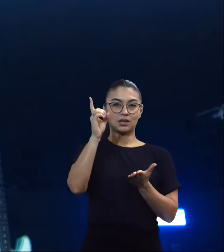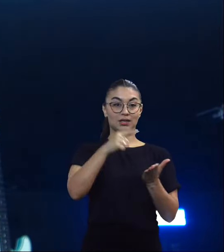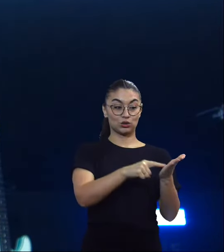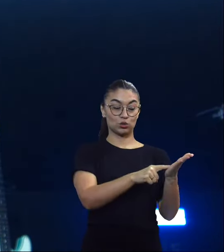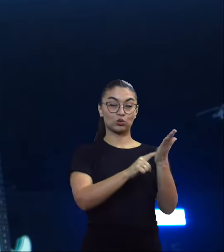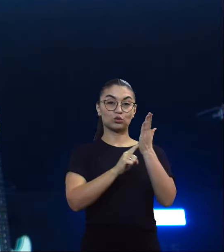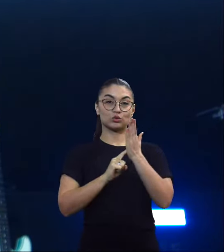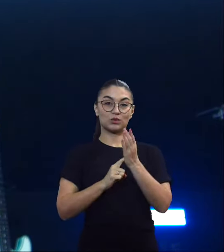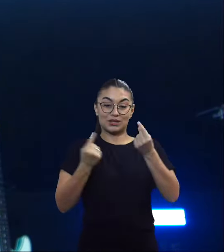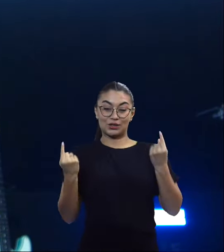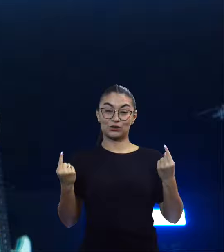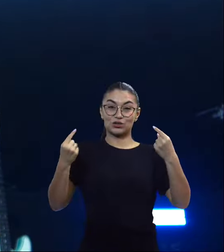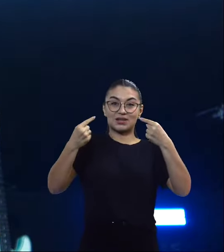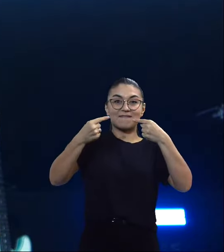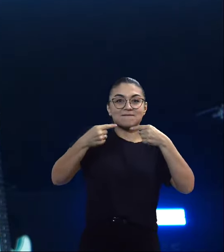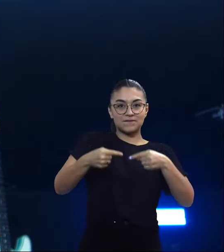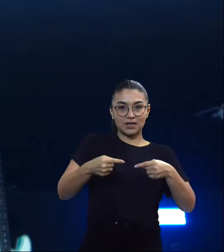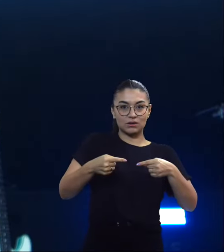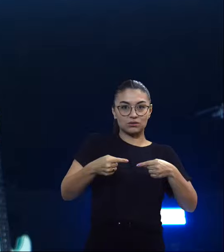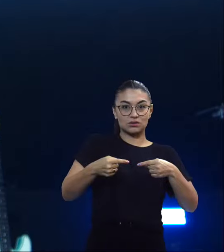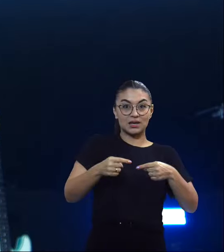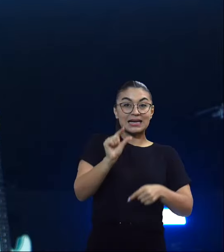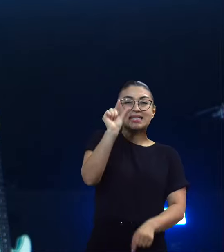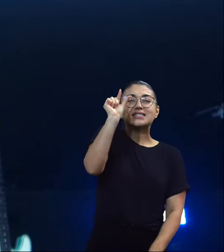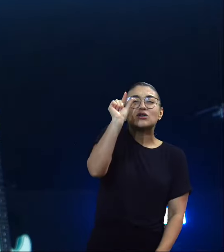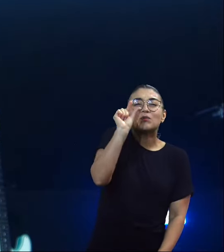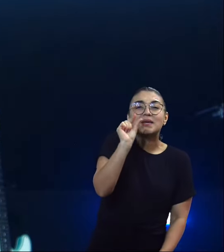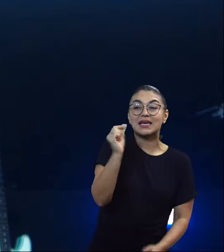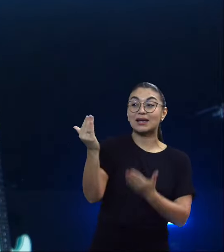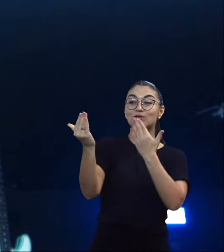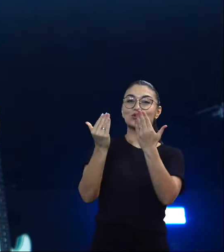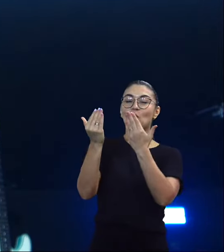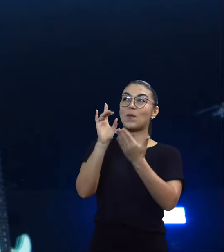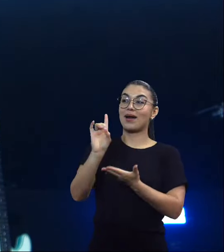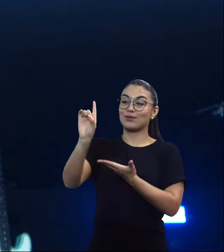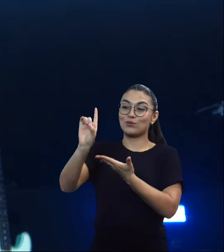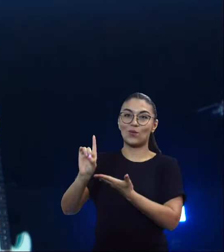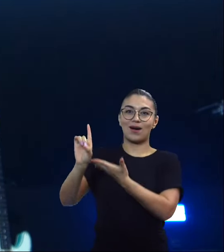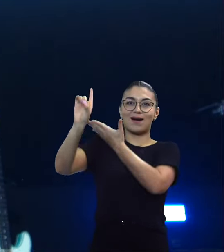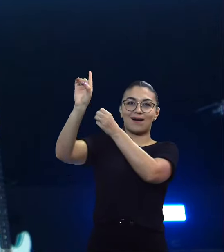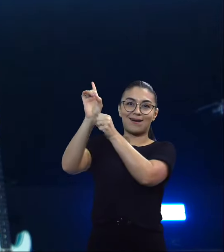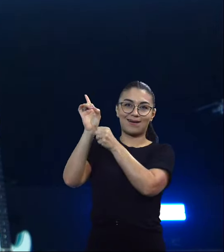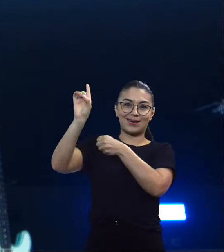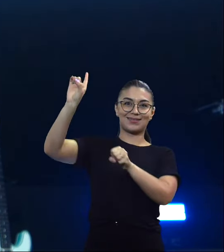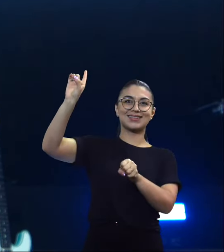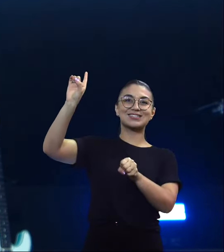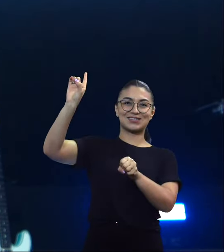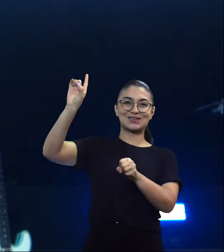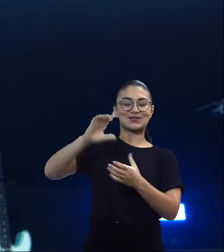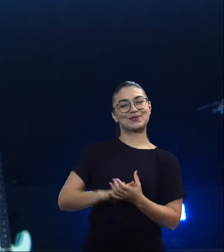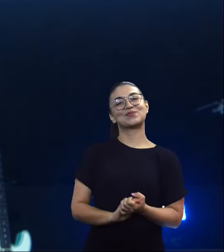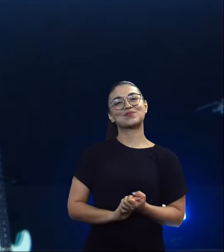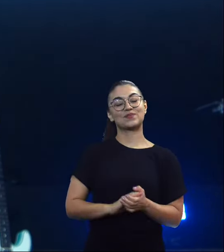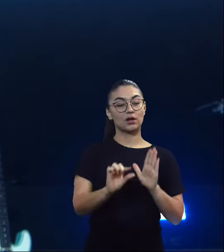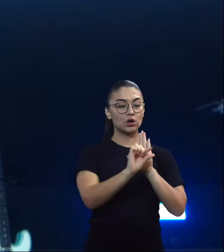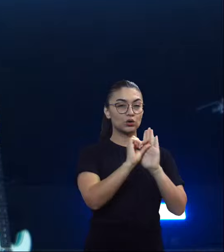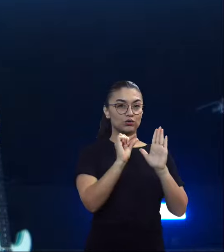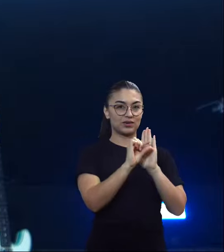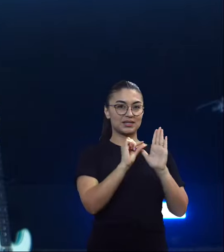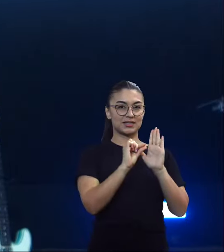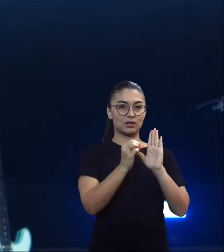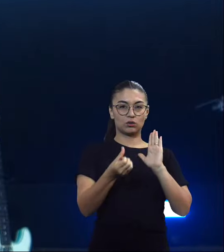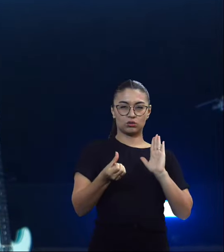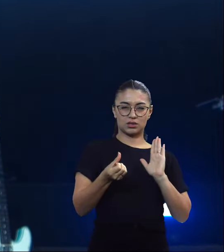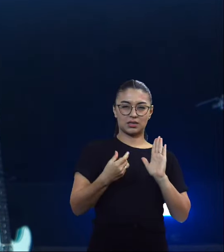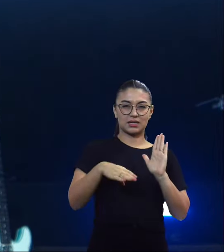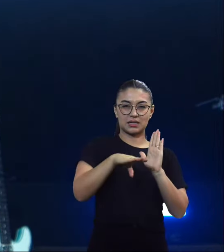desafios sempre serão menores do que Deus. Dos versículos que nós lemos agora há pouco, do versículo 6